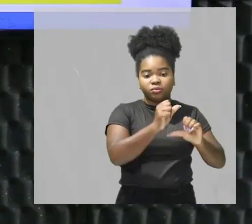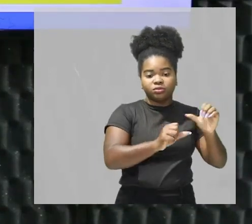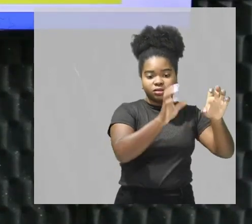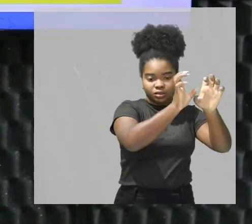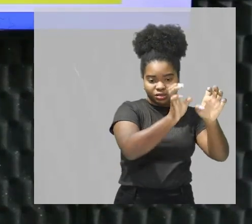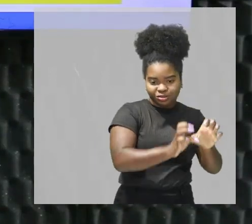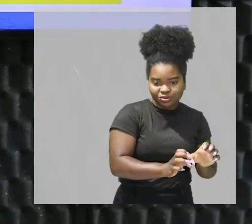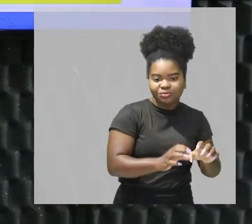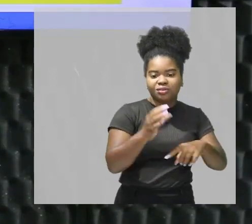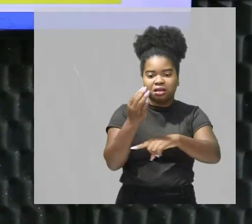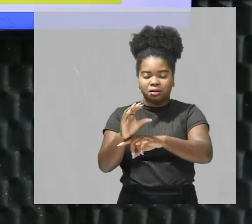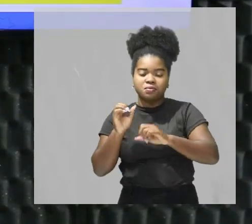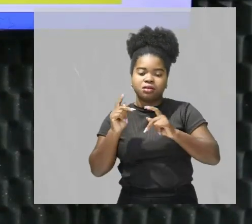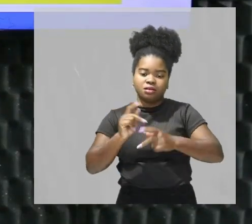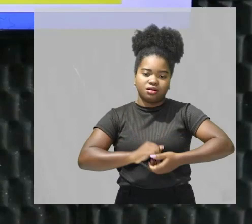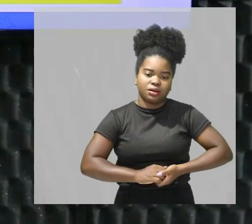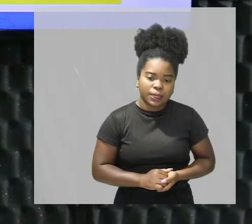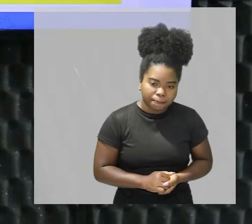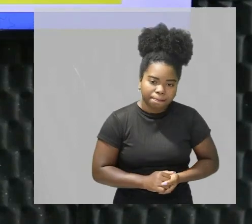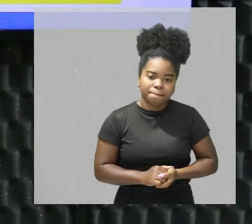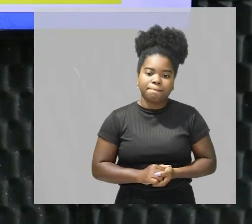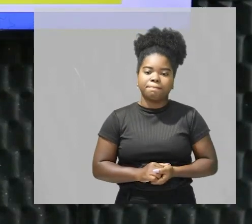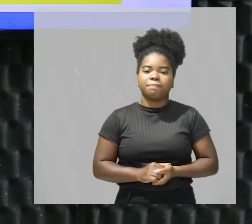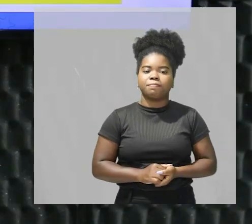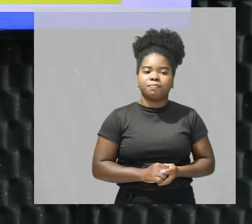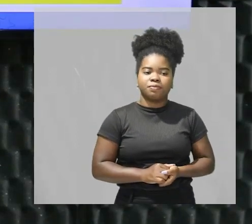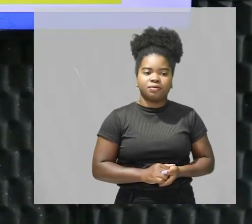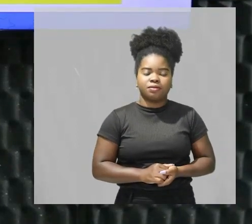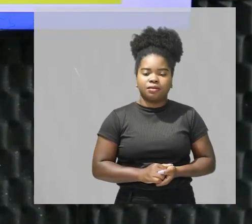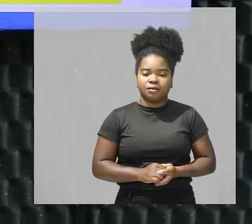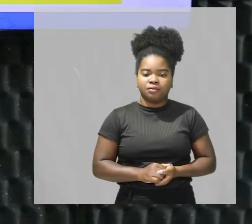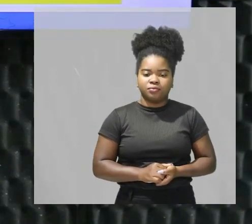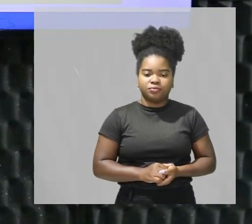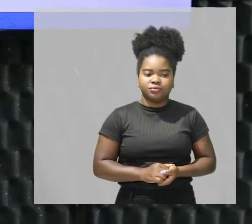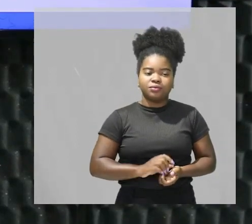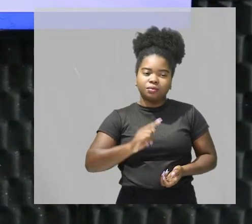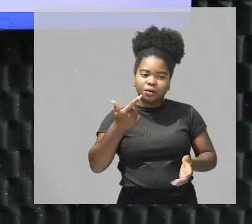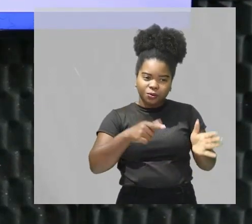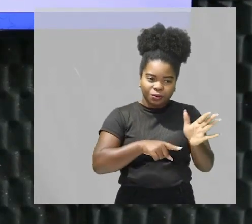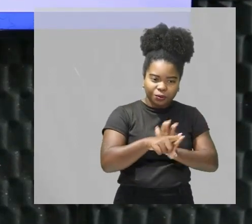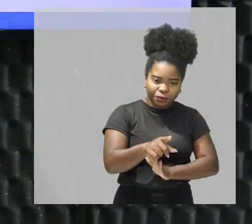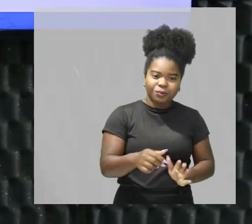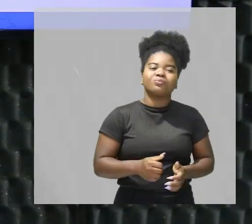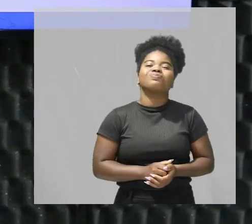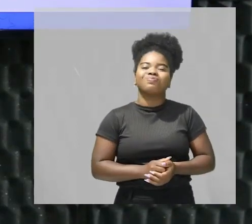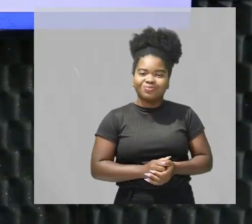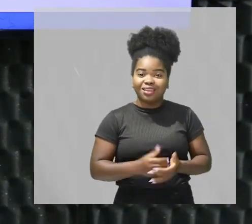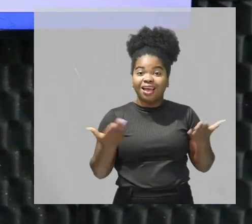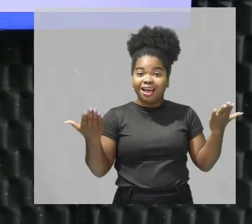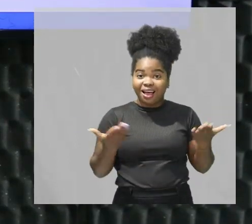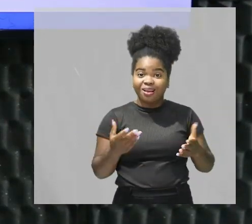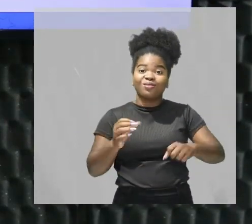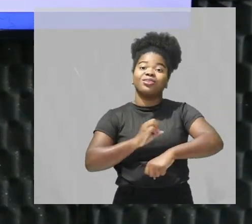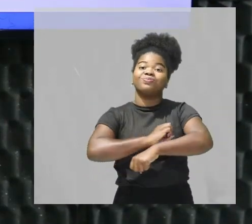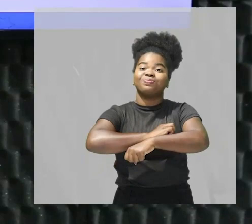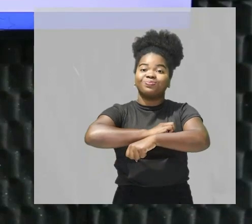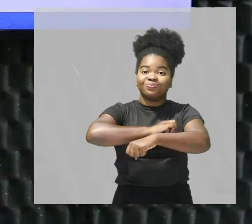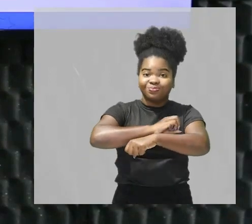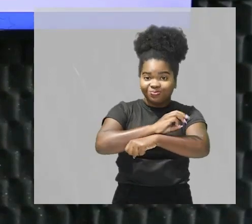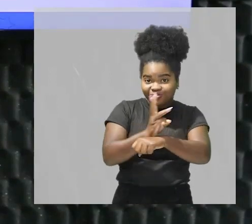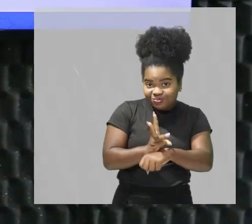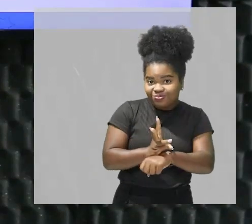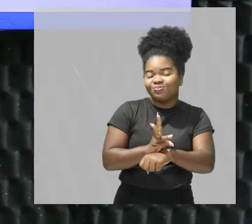cadeia carbônica. Beleza? Pegaram, turminha? Ok? Então, vamos para a questão de número 3.